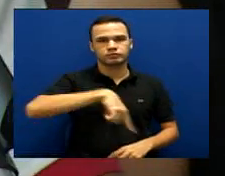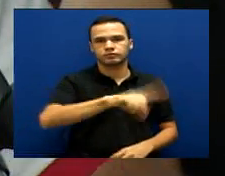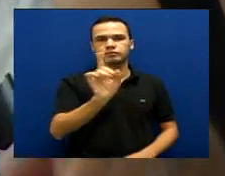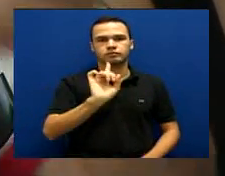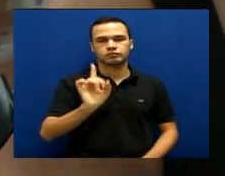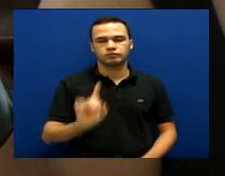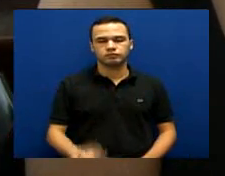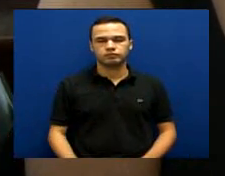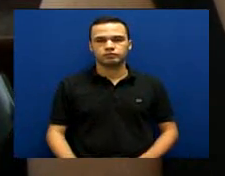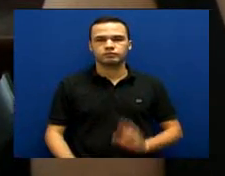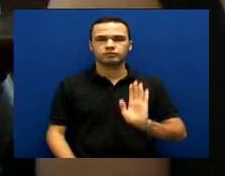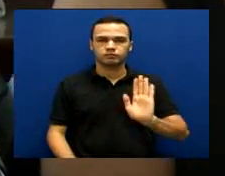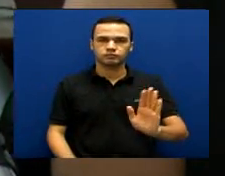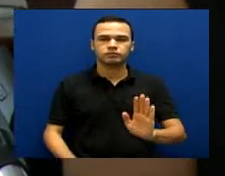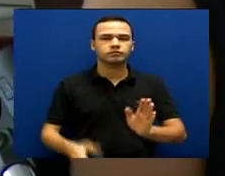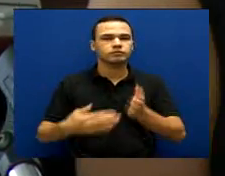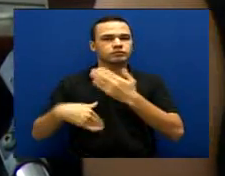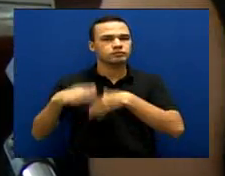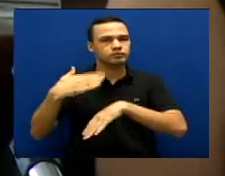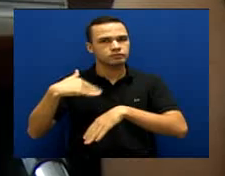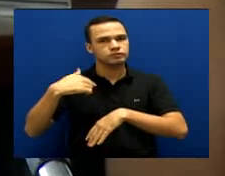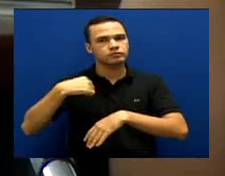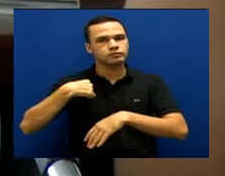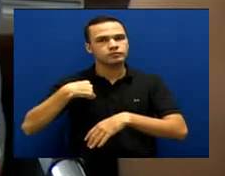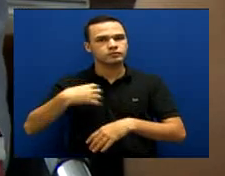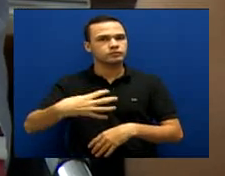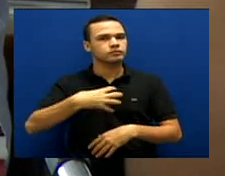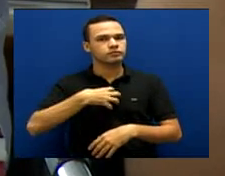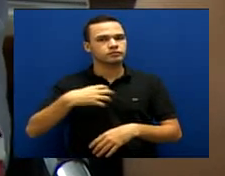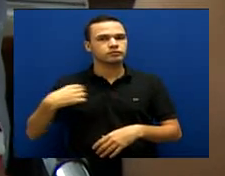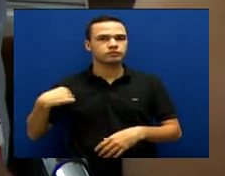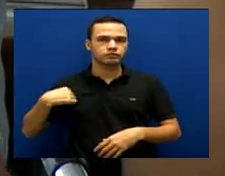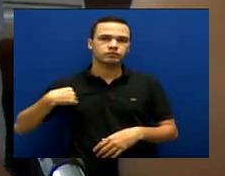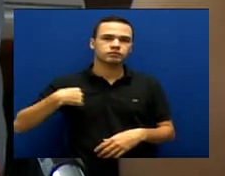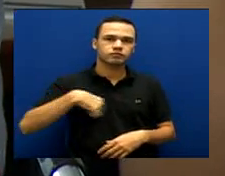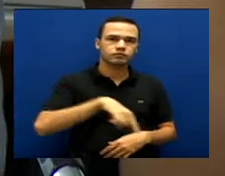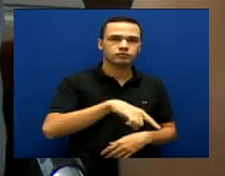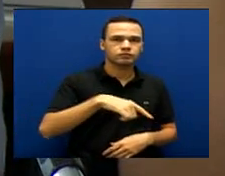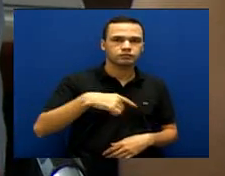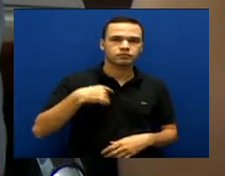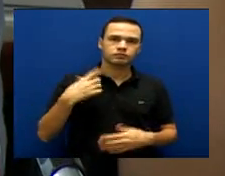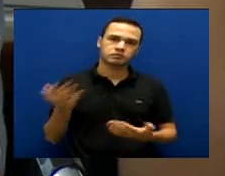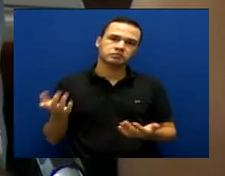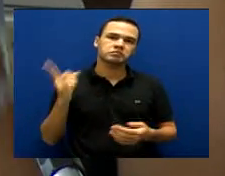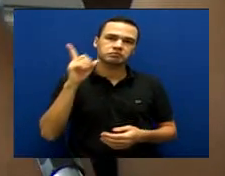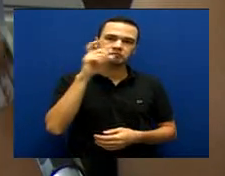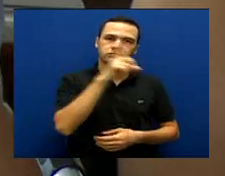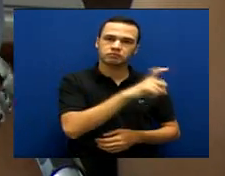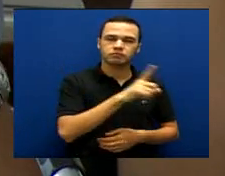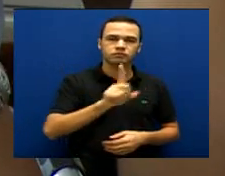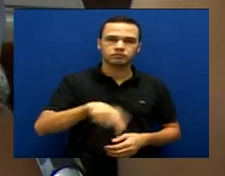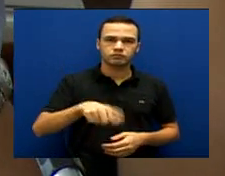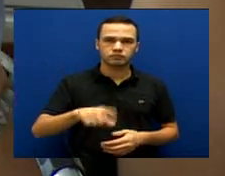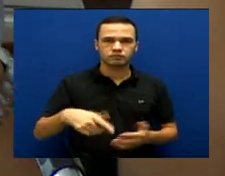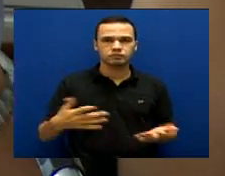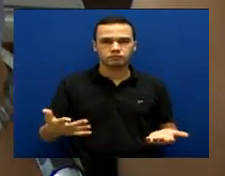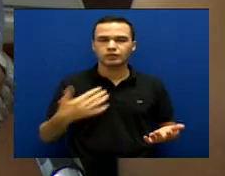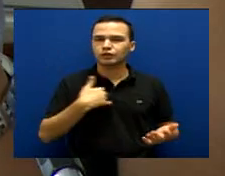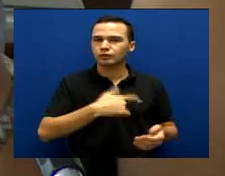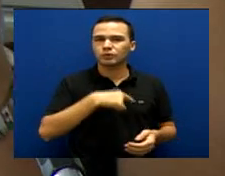mas esses dias movido por uma situação crítica em relação à impossibilidade